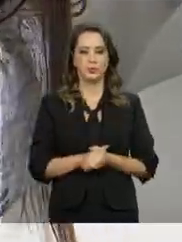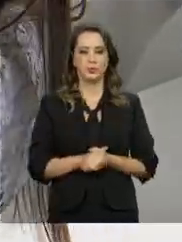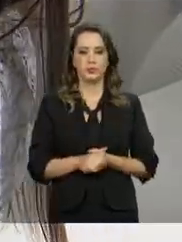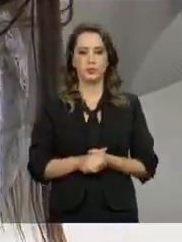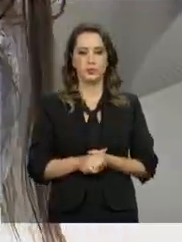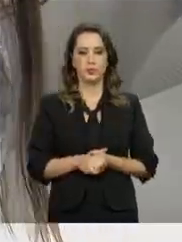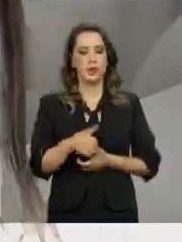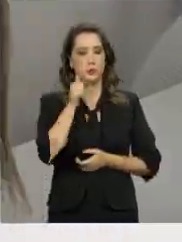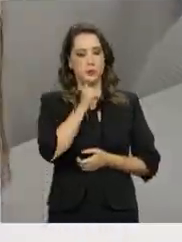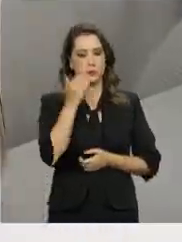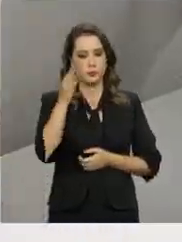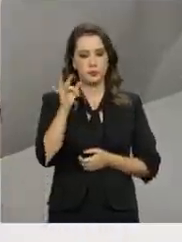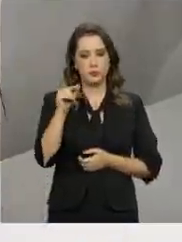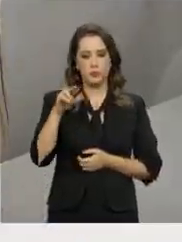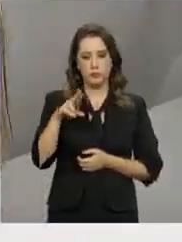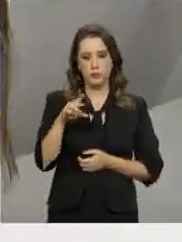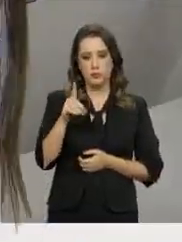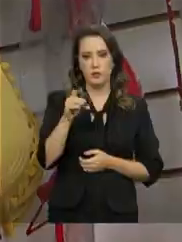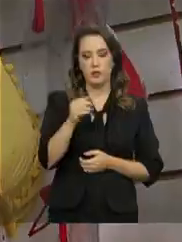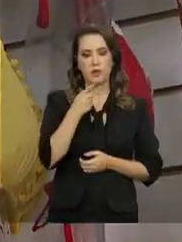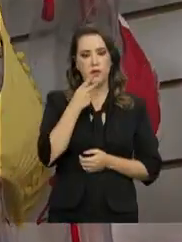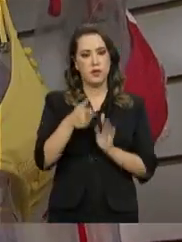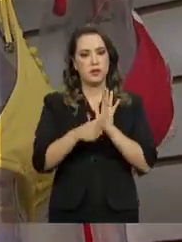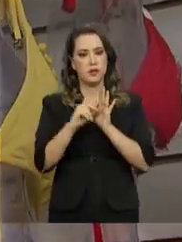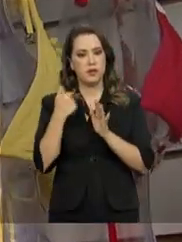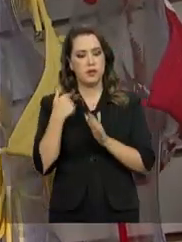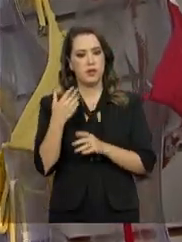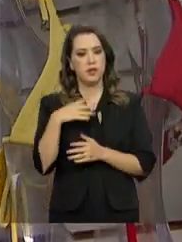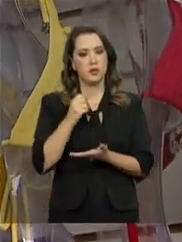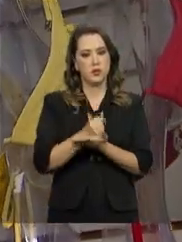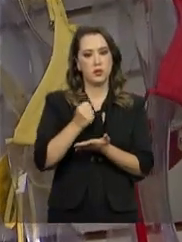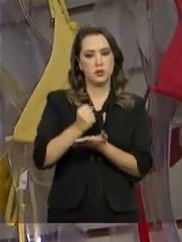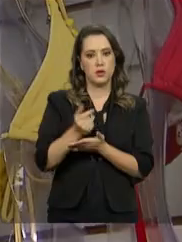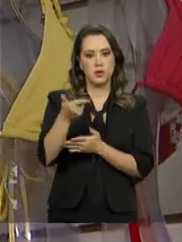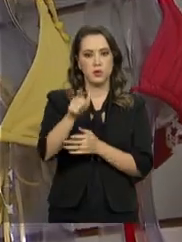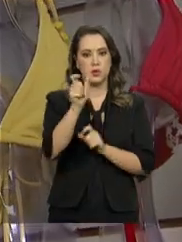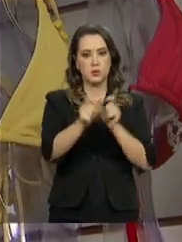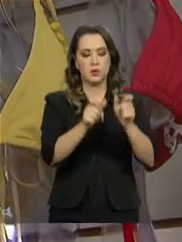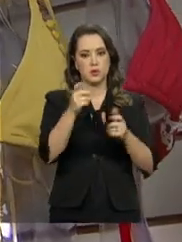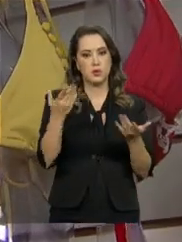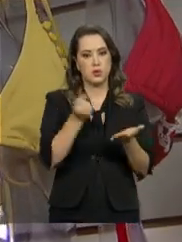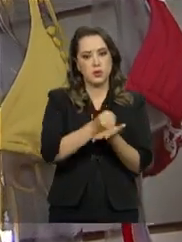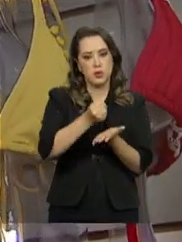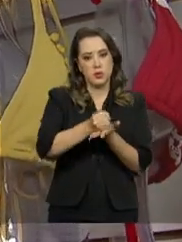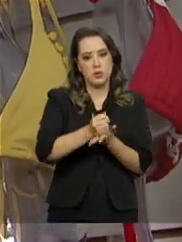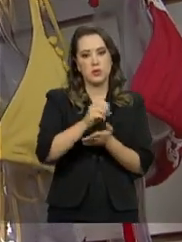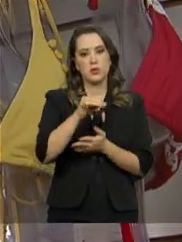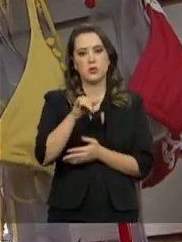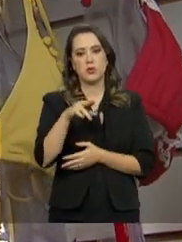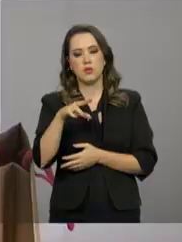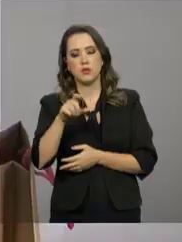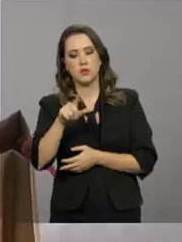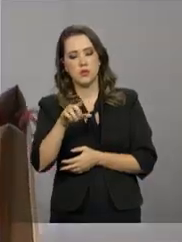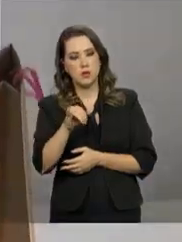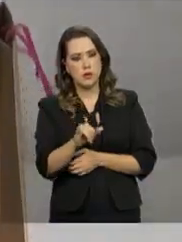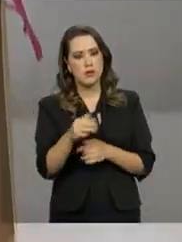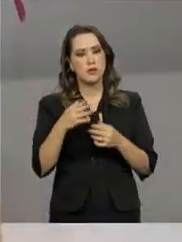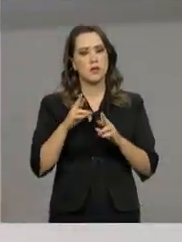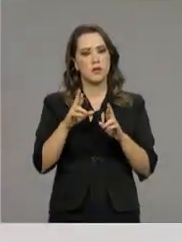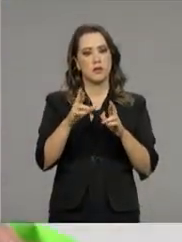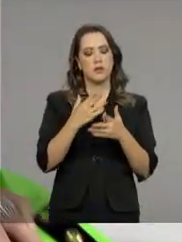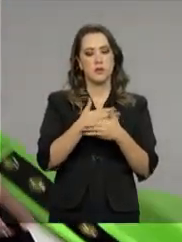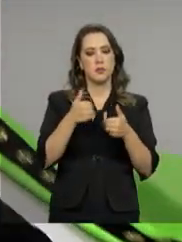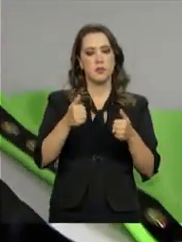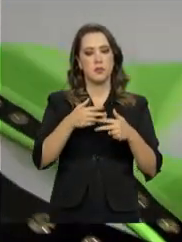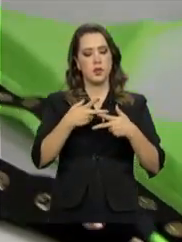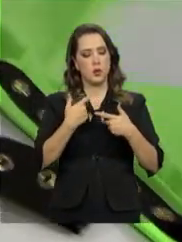loja, empresária Fernanda, conta que antes terceirizava o serviço. Com a contratação da Sirley, espera melhorar a qualidade dos